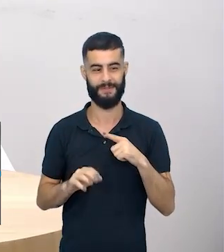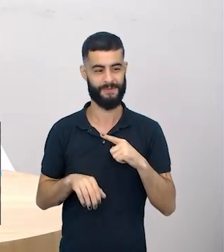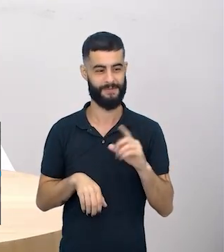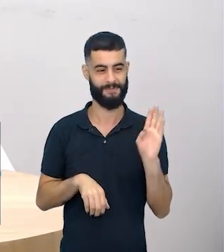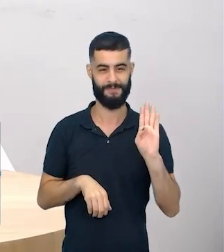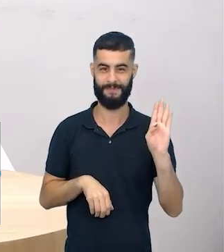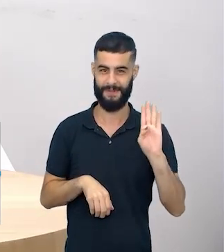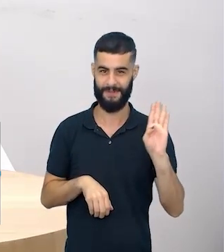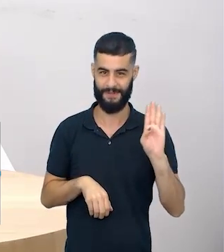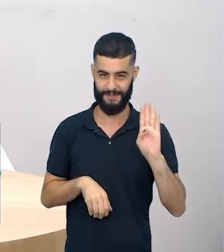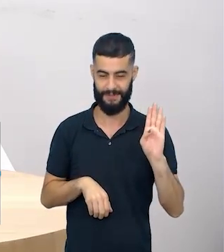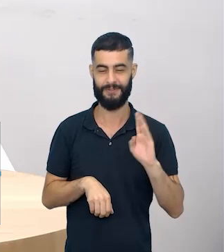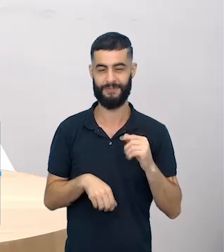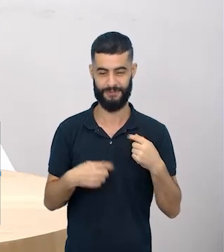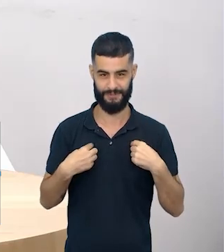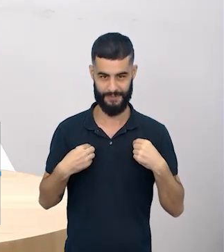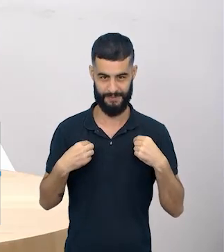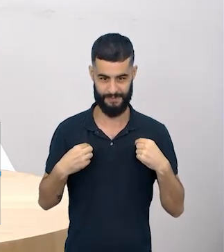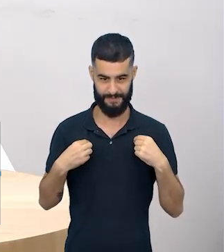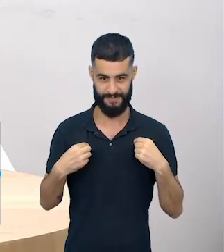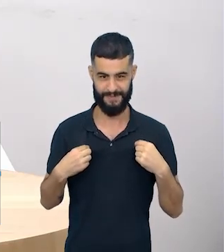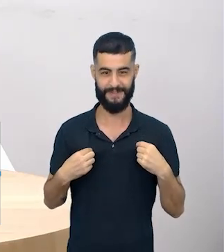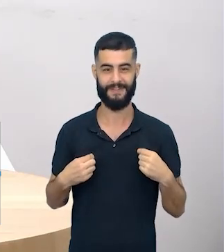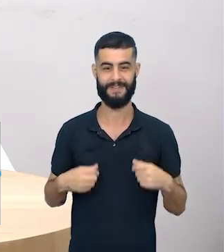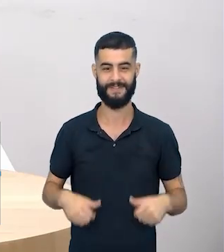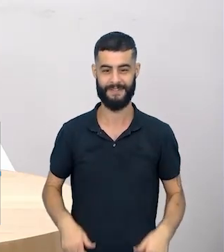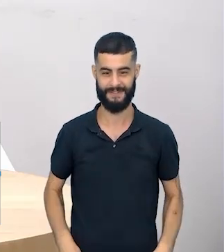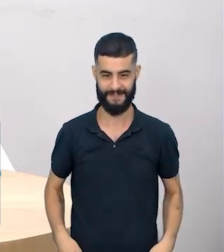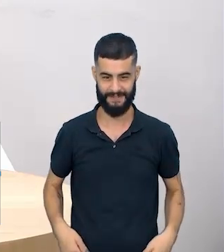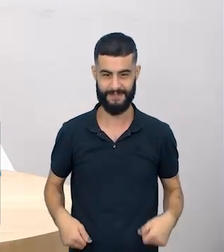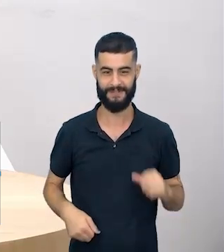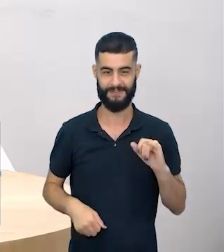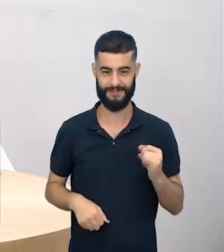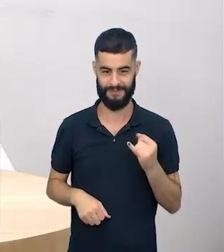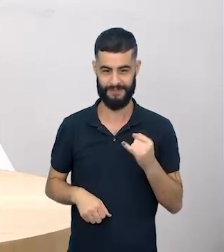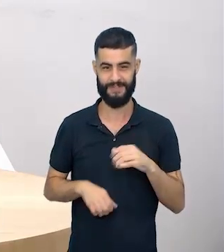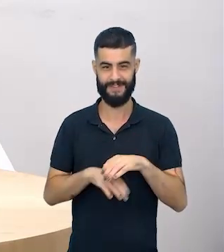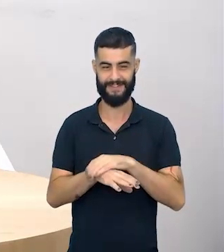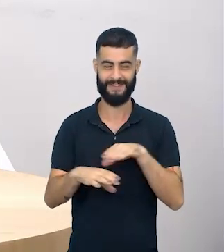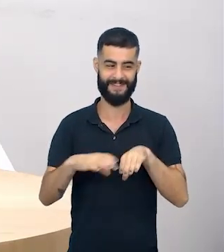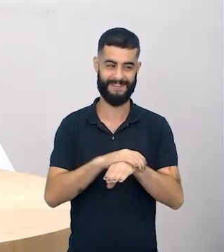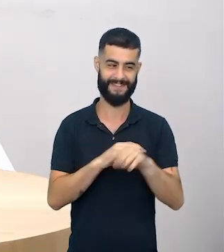bege, estou de calça jeans e tênis. E irei acompanhá-los aqui no chat.